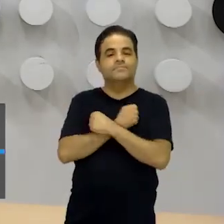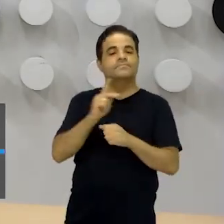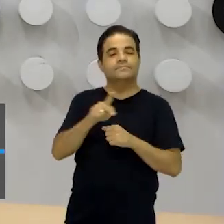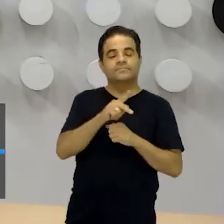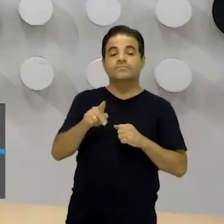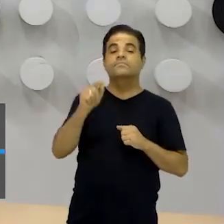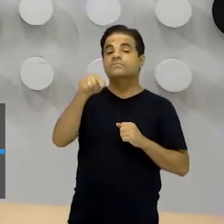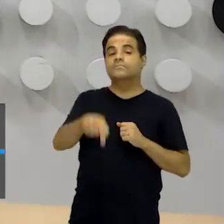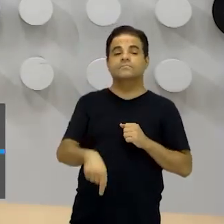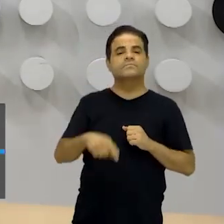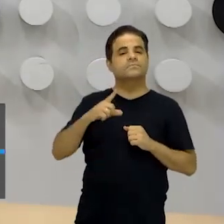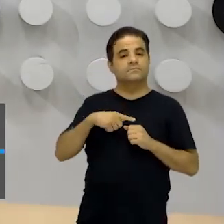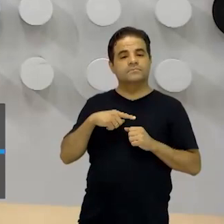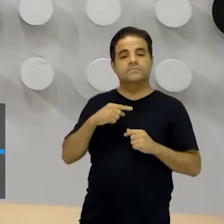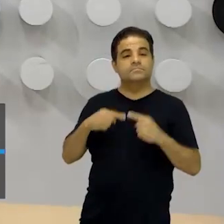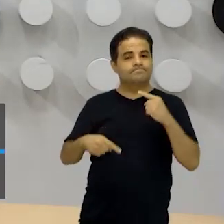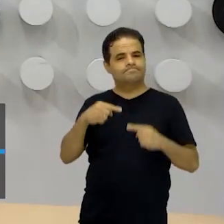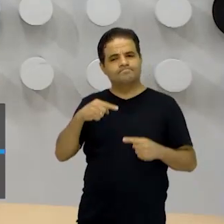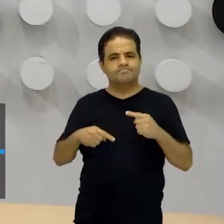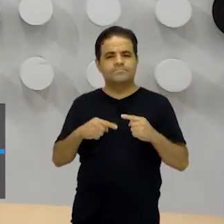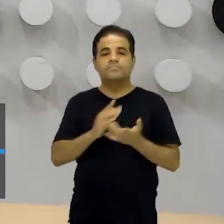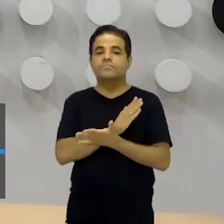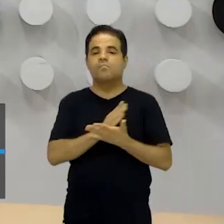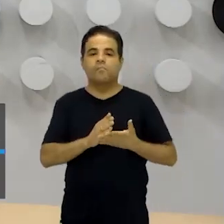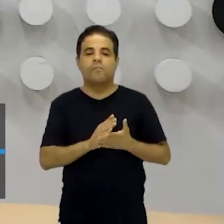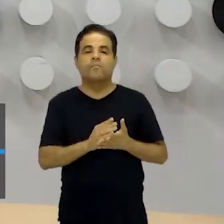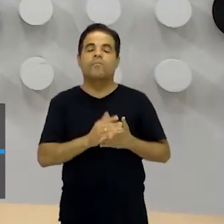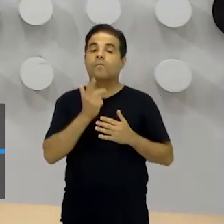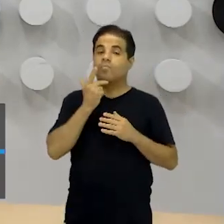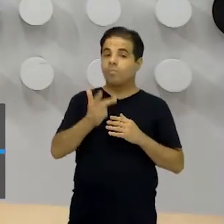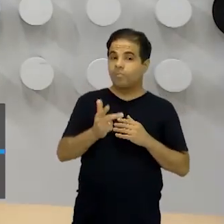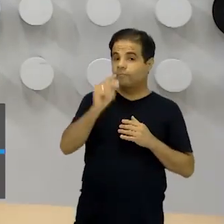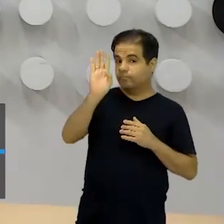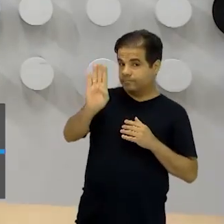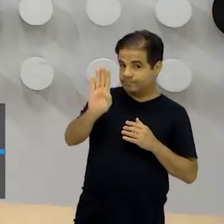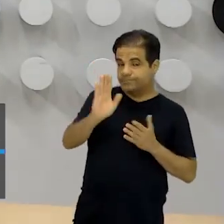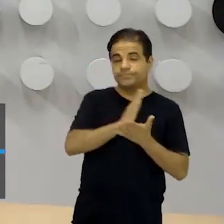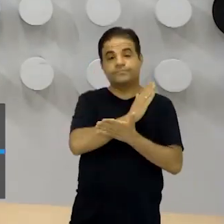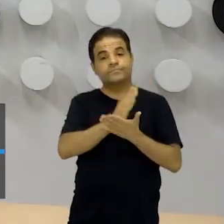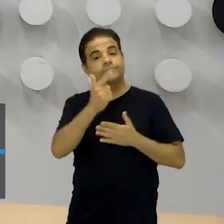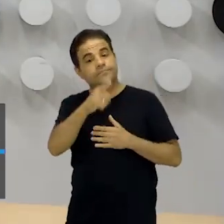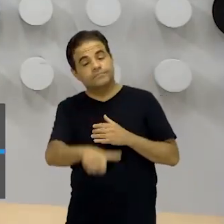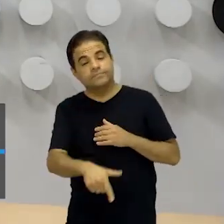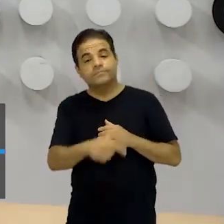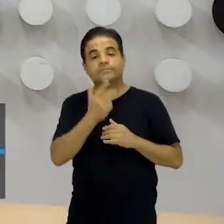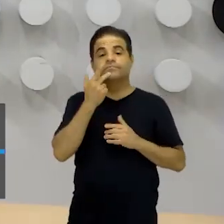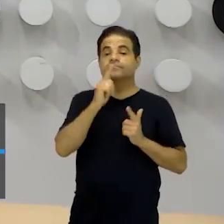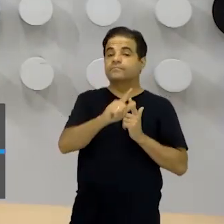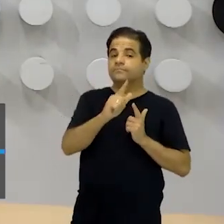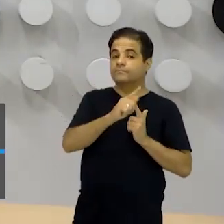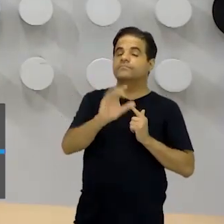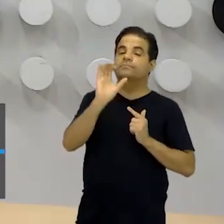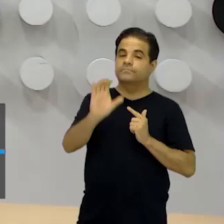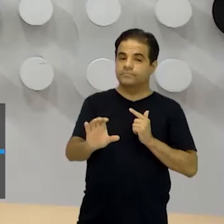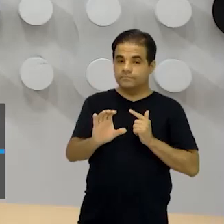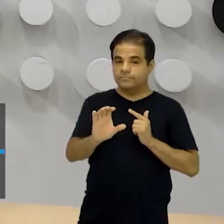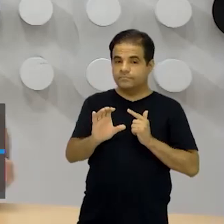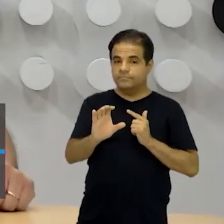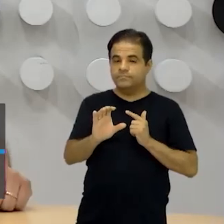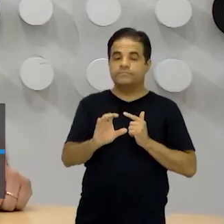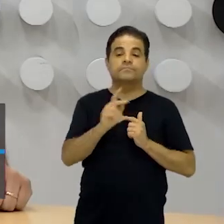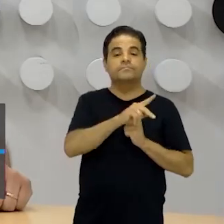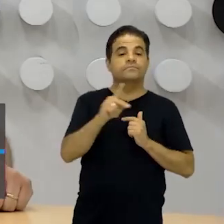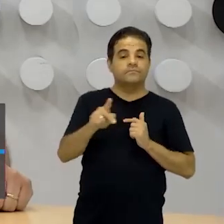Tayana, aqui já tem uma discordância. Alguns apontam para a letra B, outros apontam para a letra C. E a